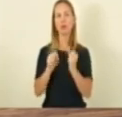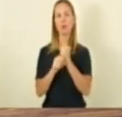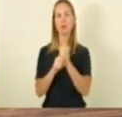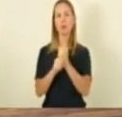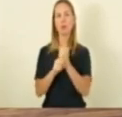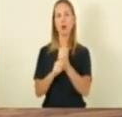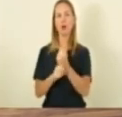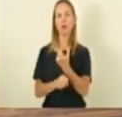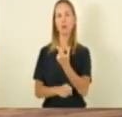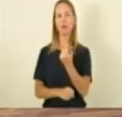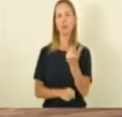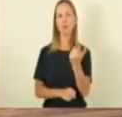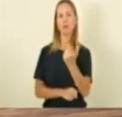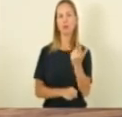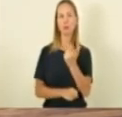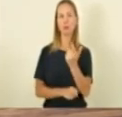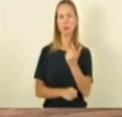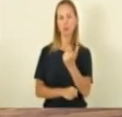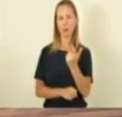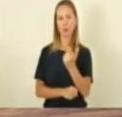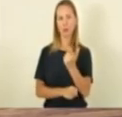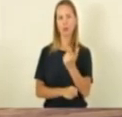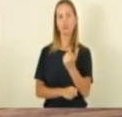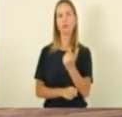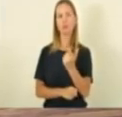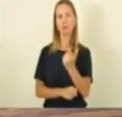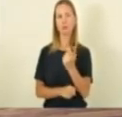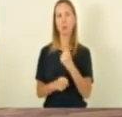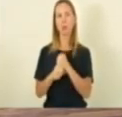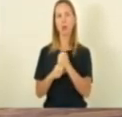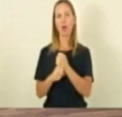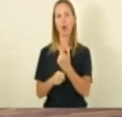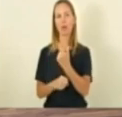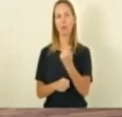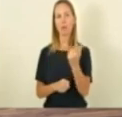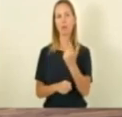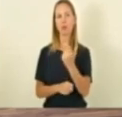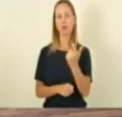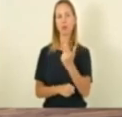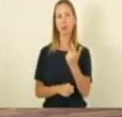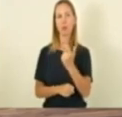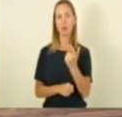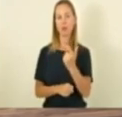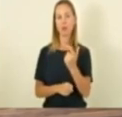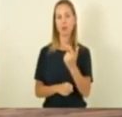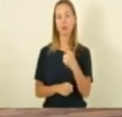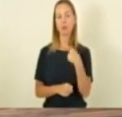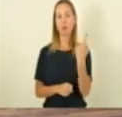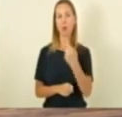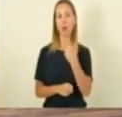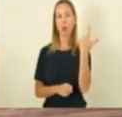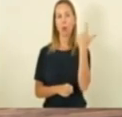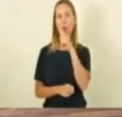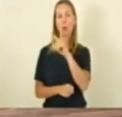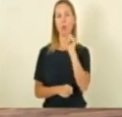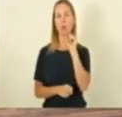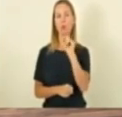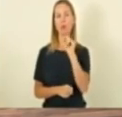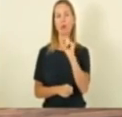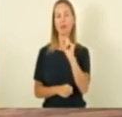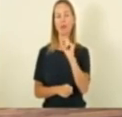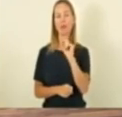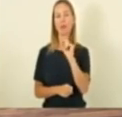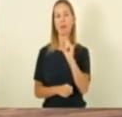isso mesmo, ano em execução 2022, em que nós conseguimos alcançar um